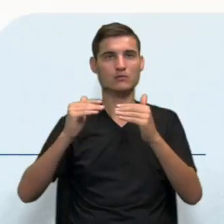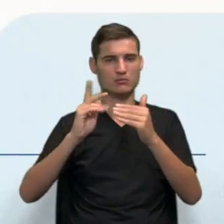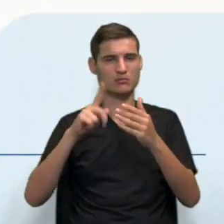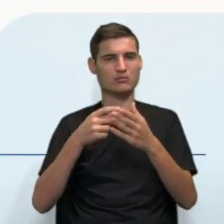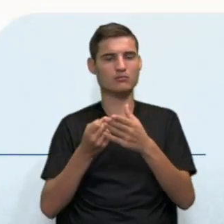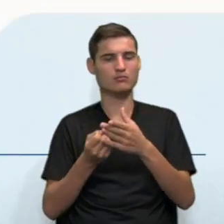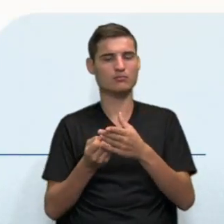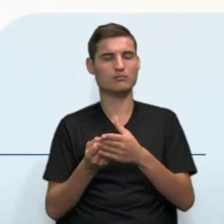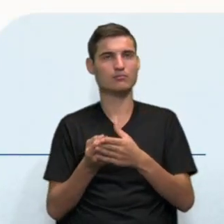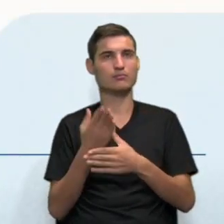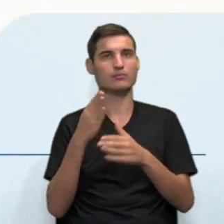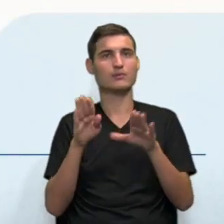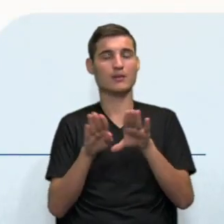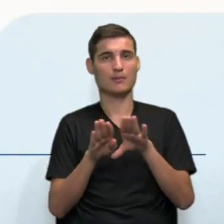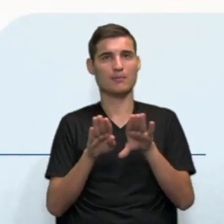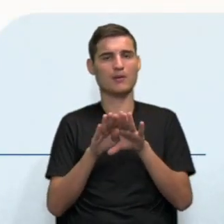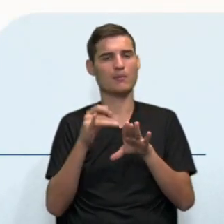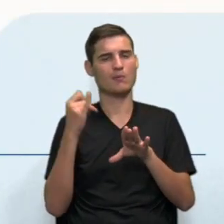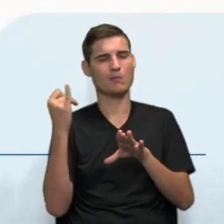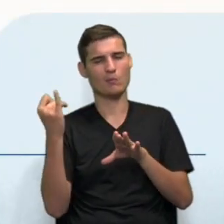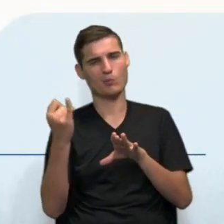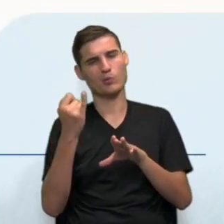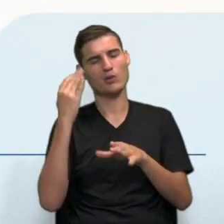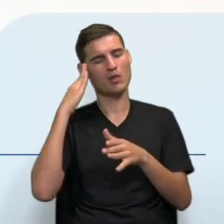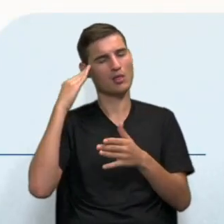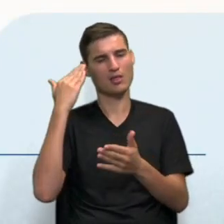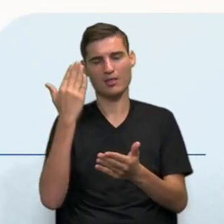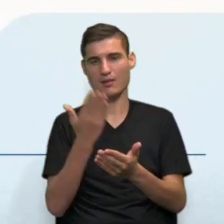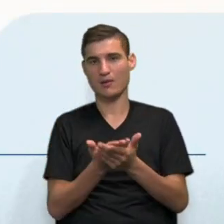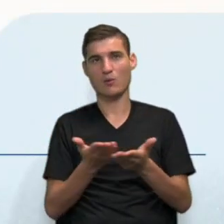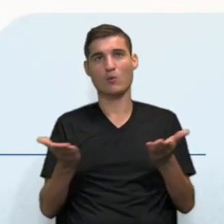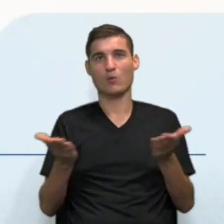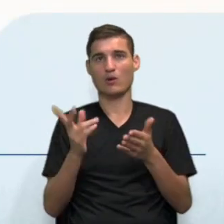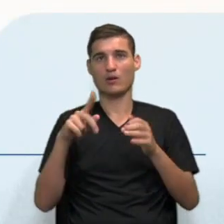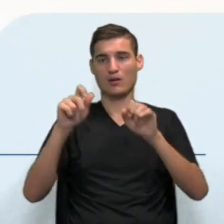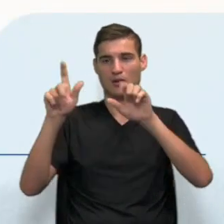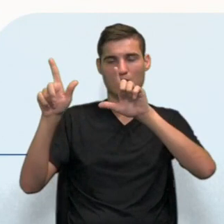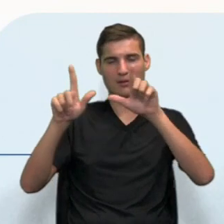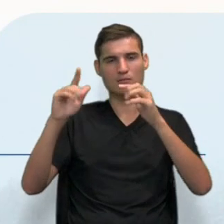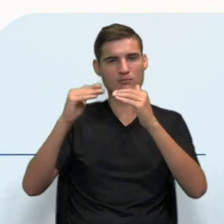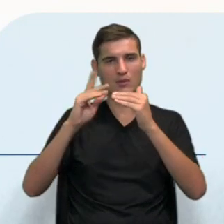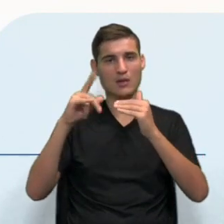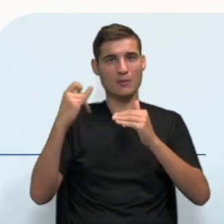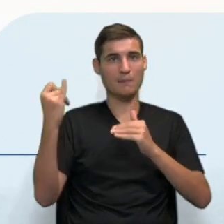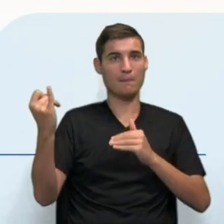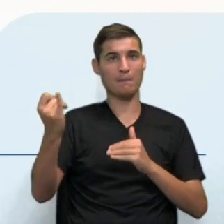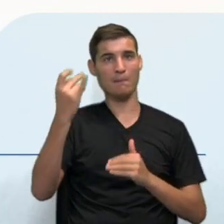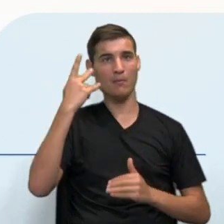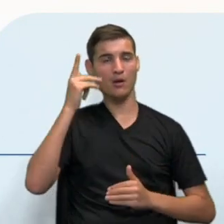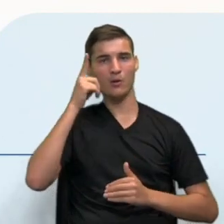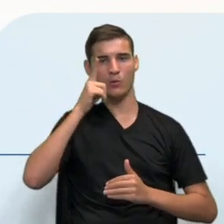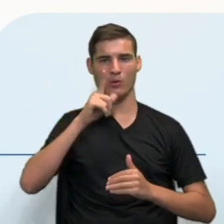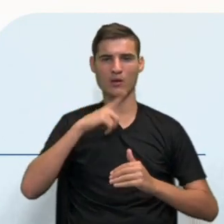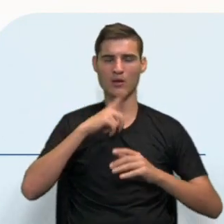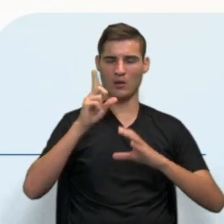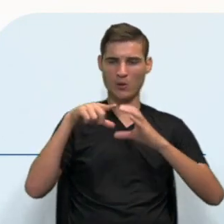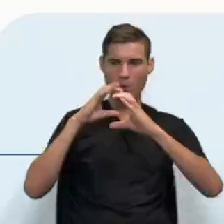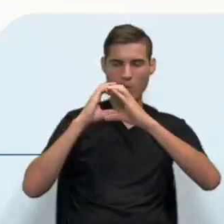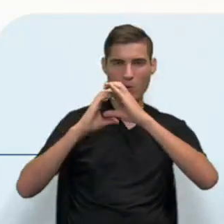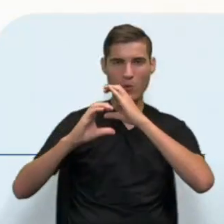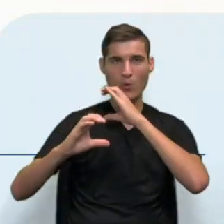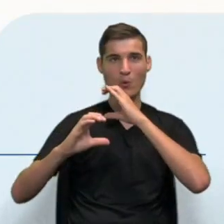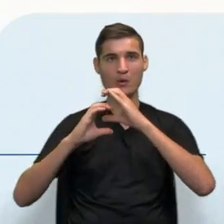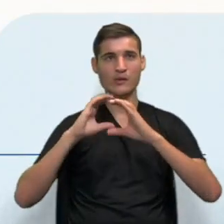foi indispensável. Aqui é uma televisão que foi indispensável para que as